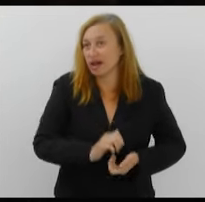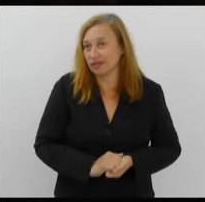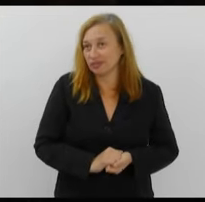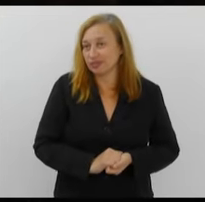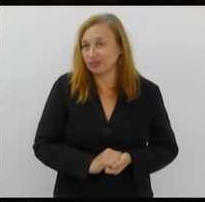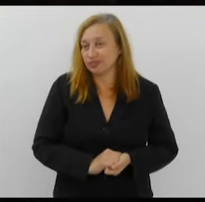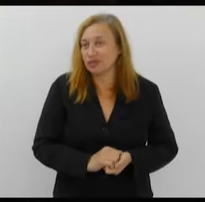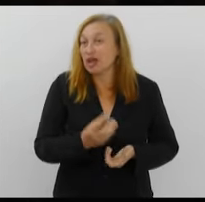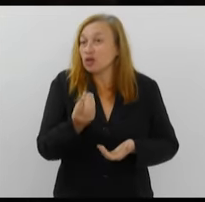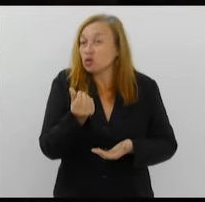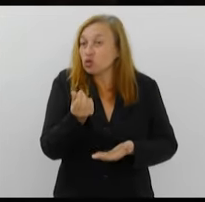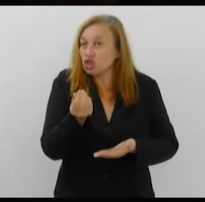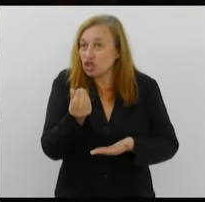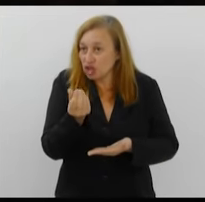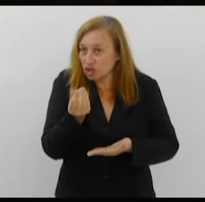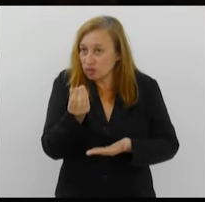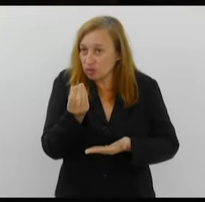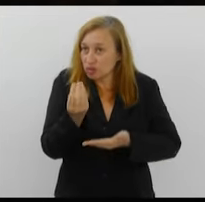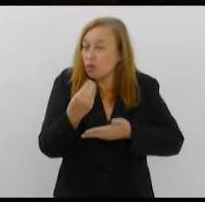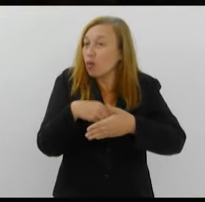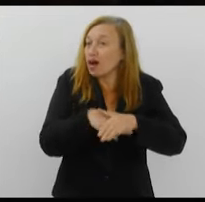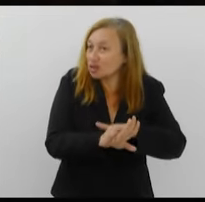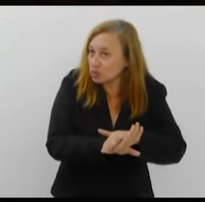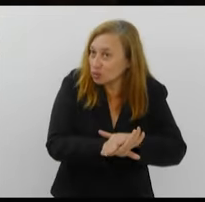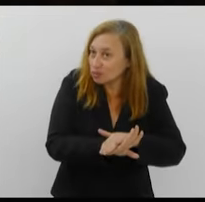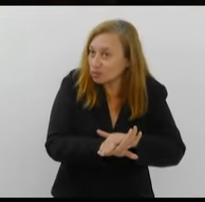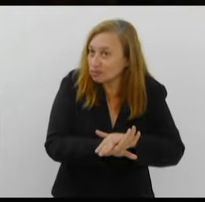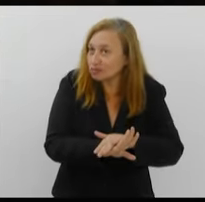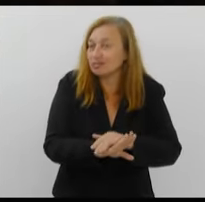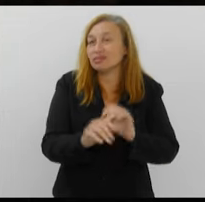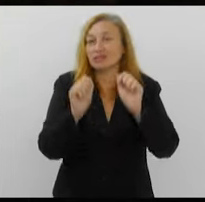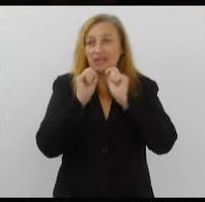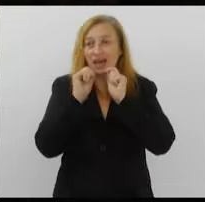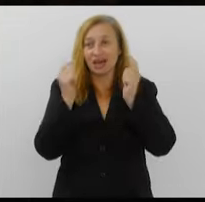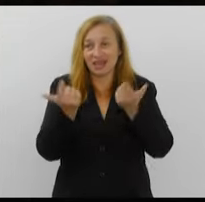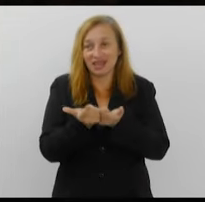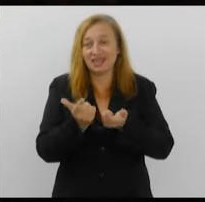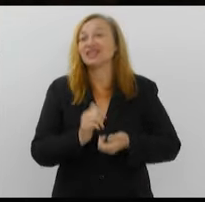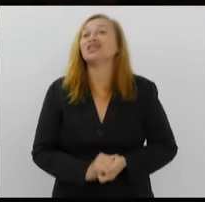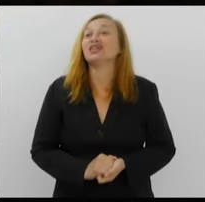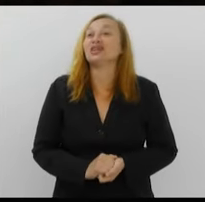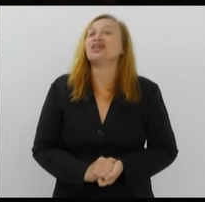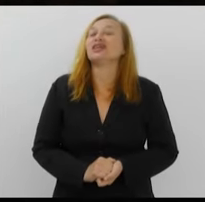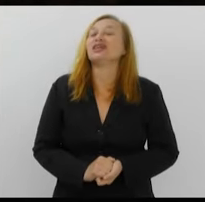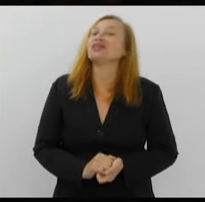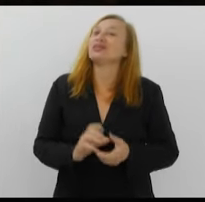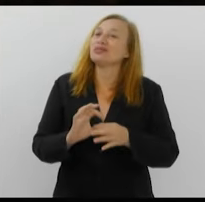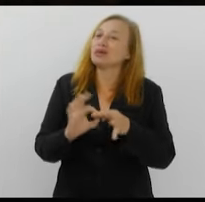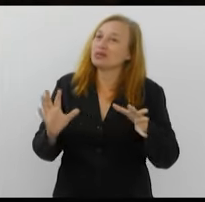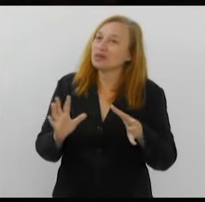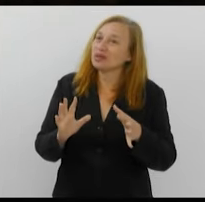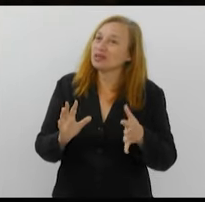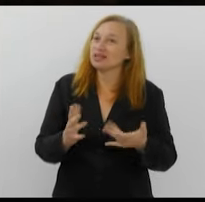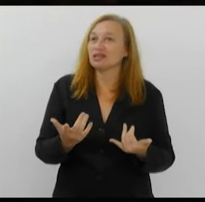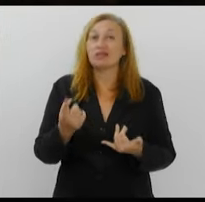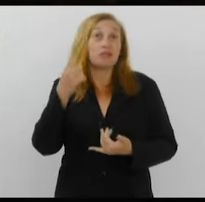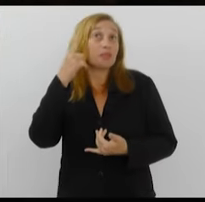colocou, enfiou o dinheiro da Assembleia Legislativa, o que nos permite fazer